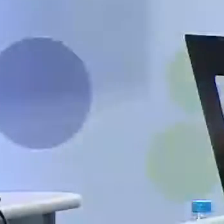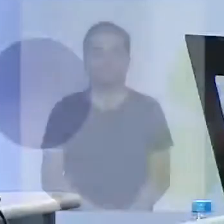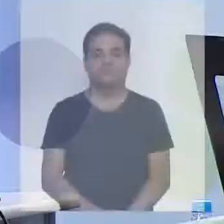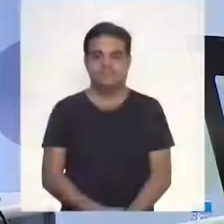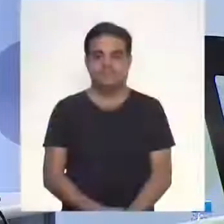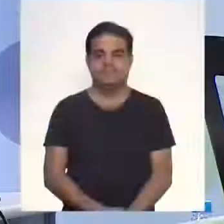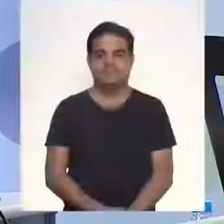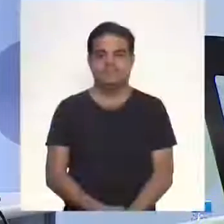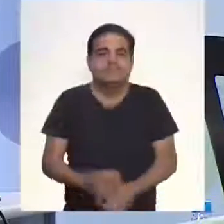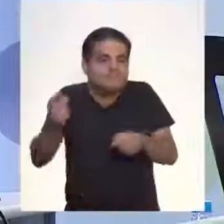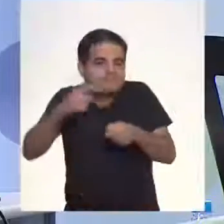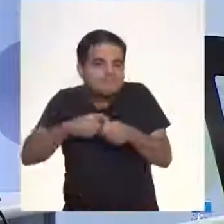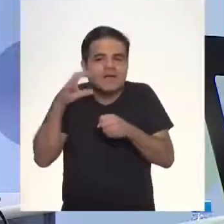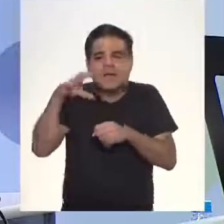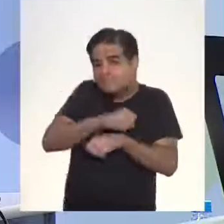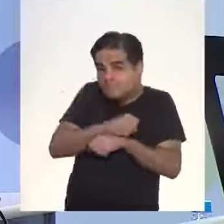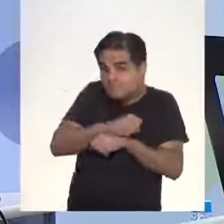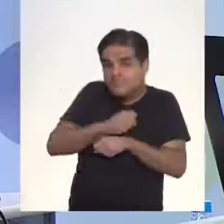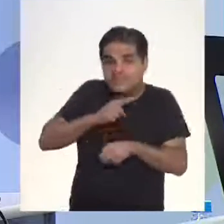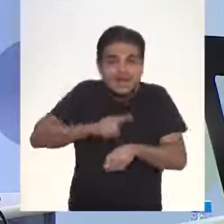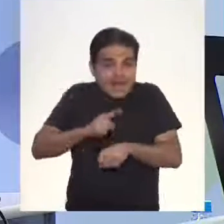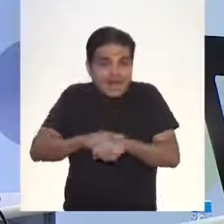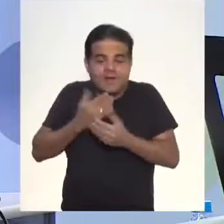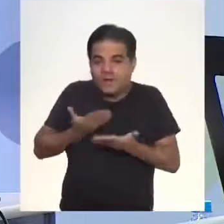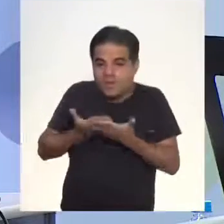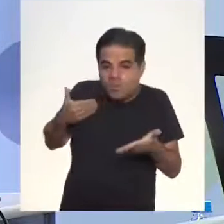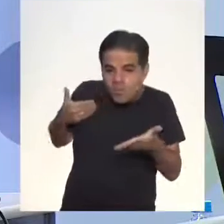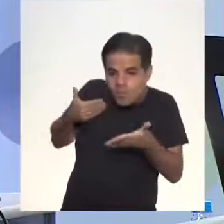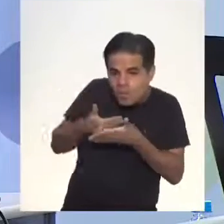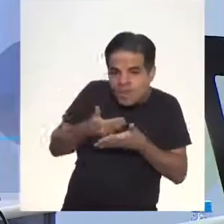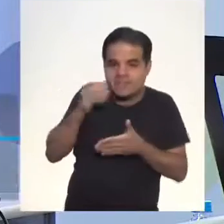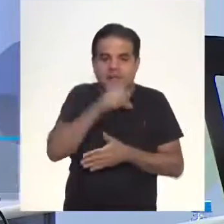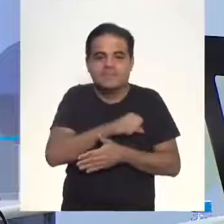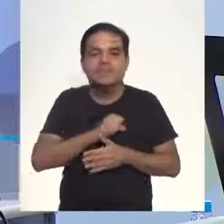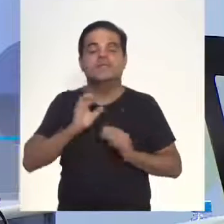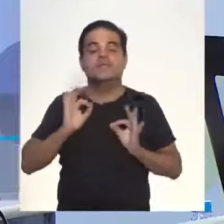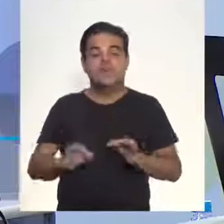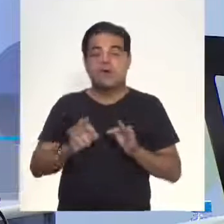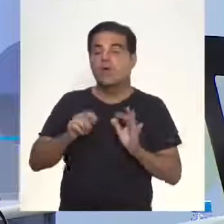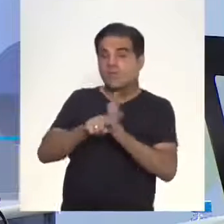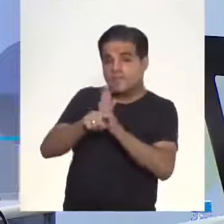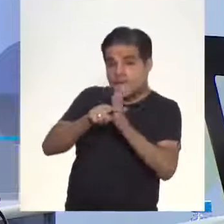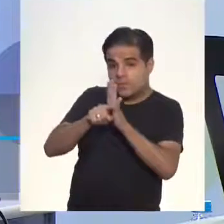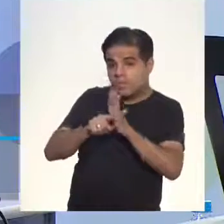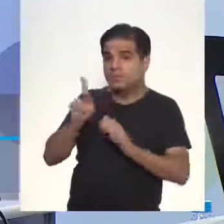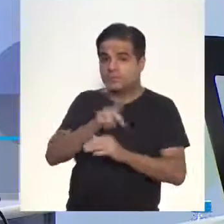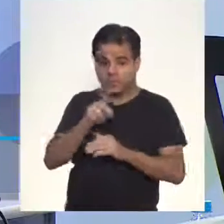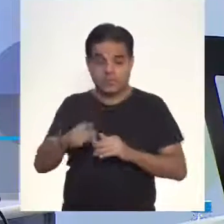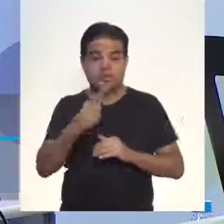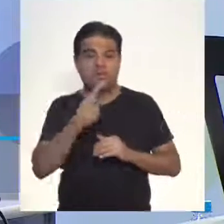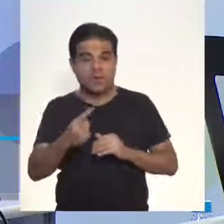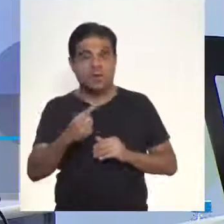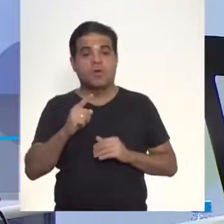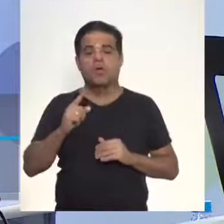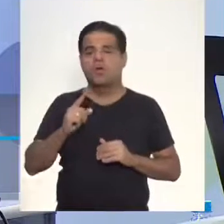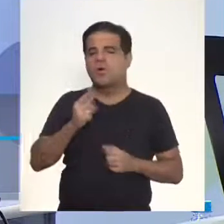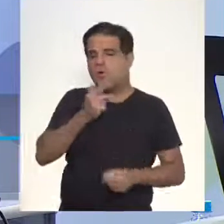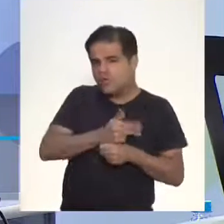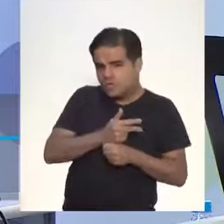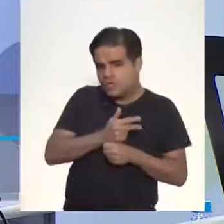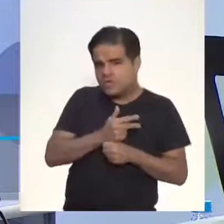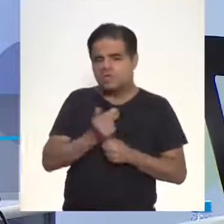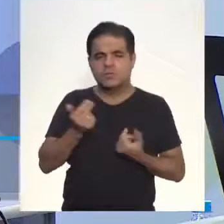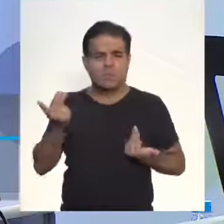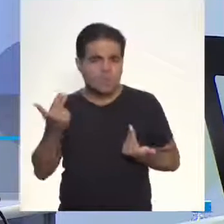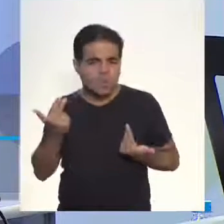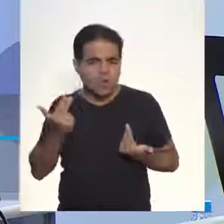De volta um pouquinho mais rápido, já que a aula está terminando, né? Estou analisando aí a pergunta que a professora fez, se o vídeo tem a mesma função